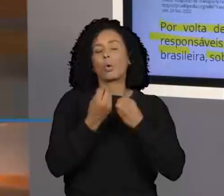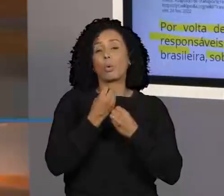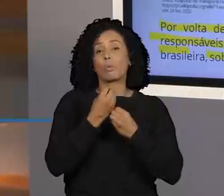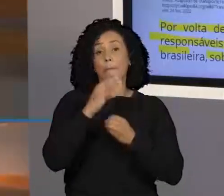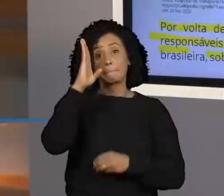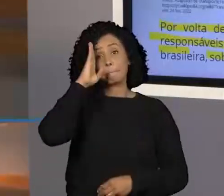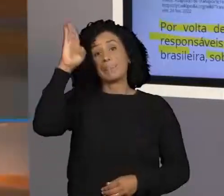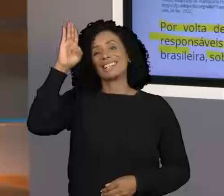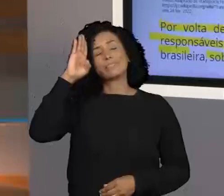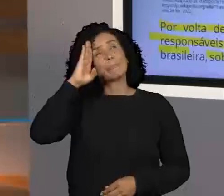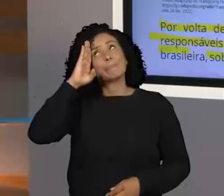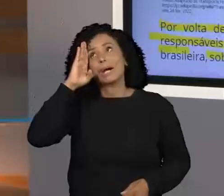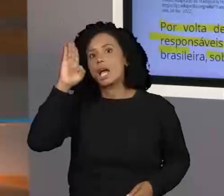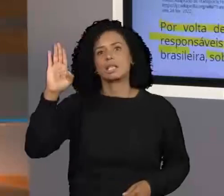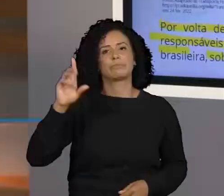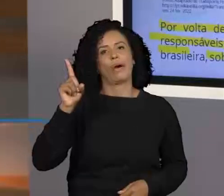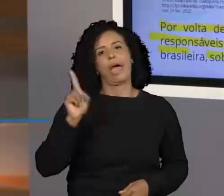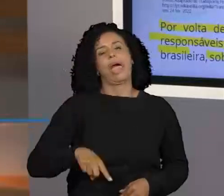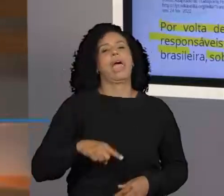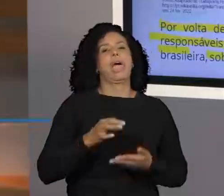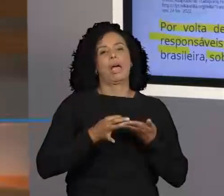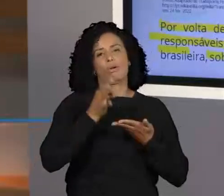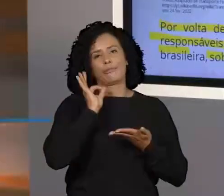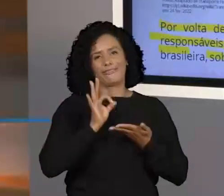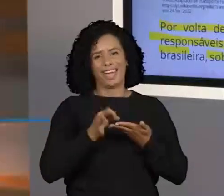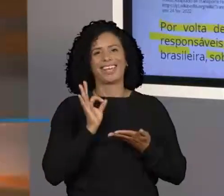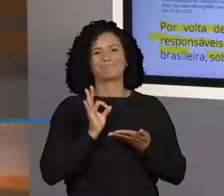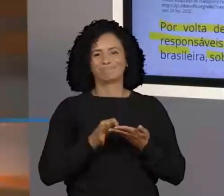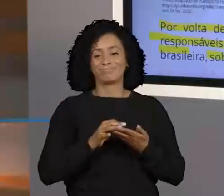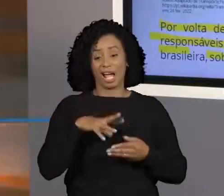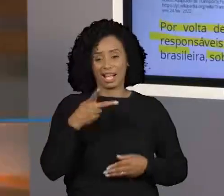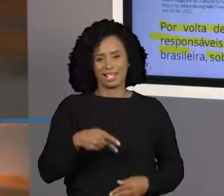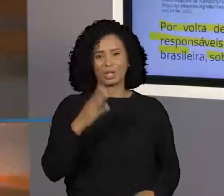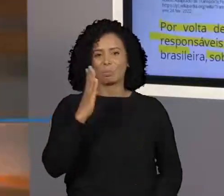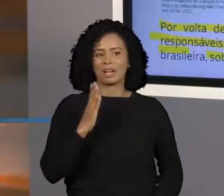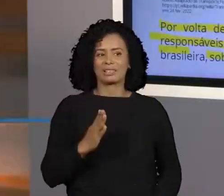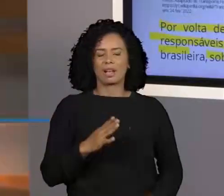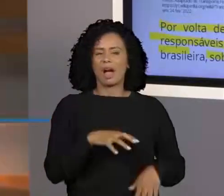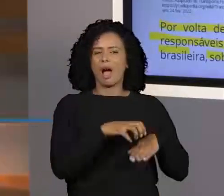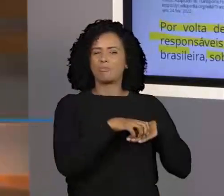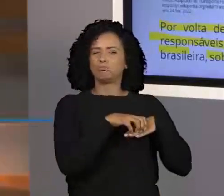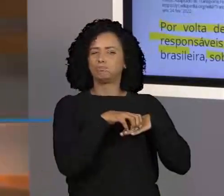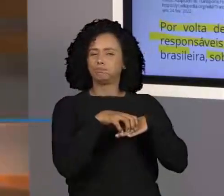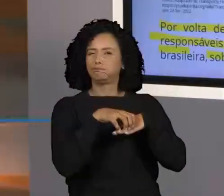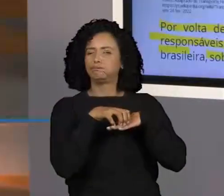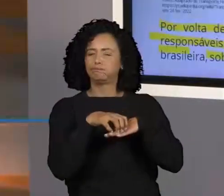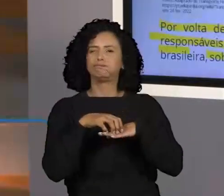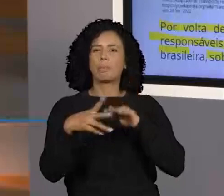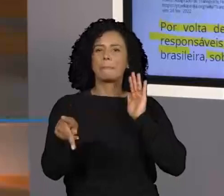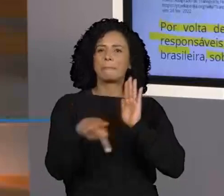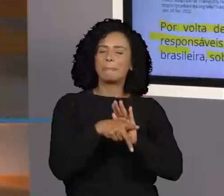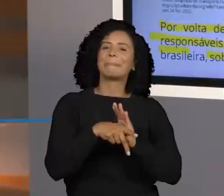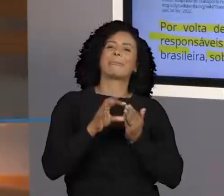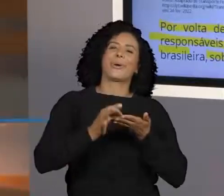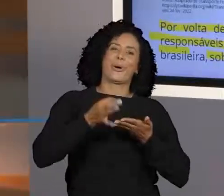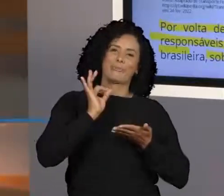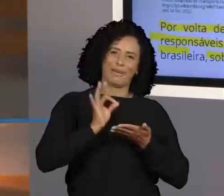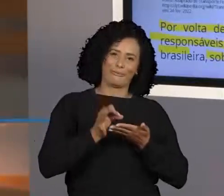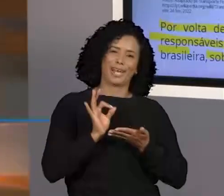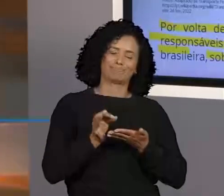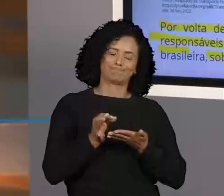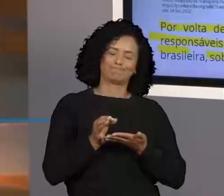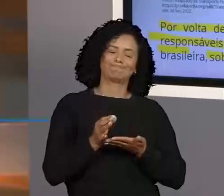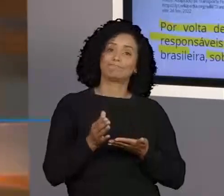porque foi o grande boom do Brasil, o transporte de café.